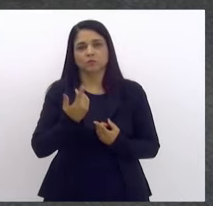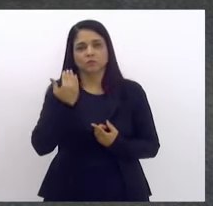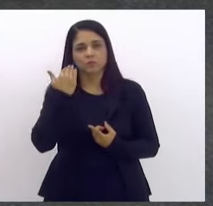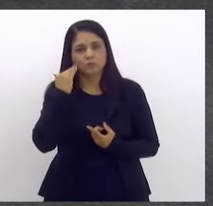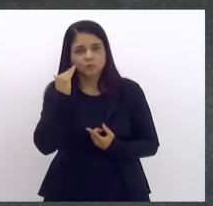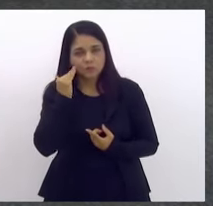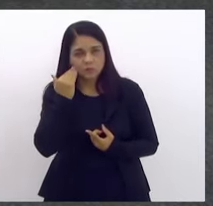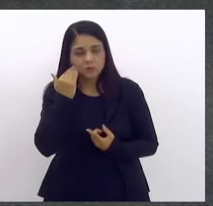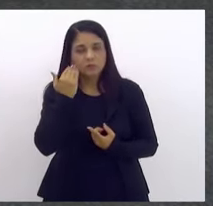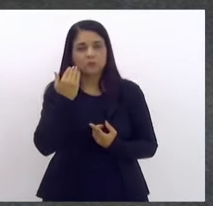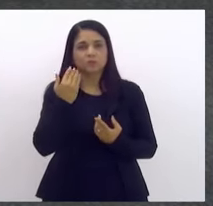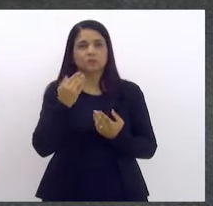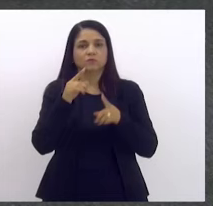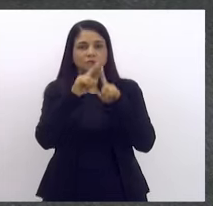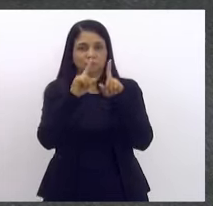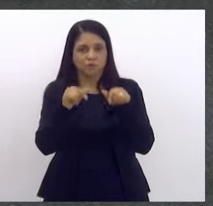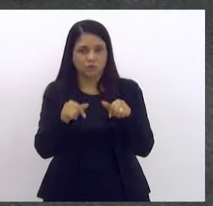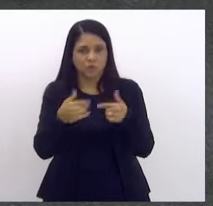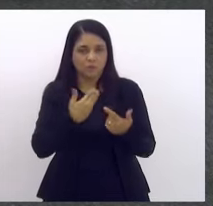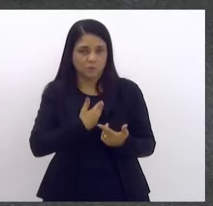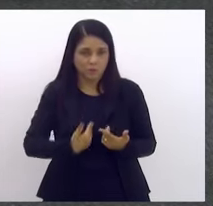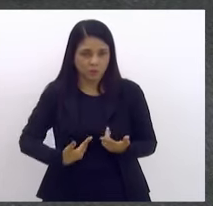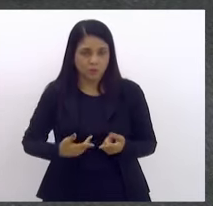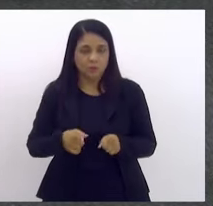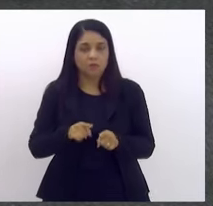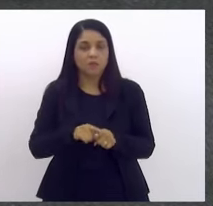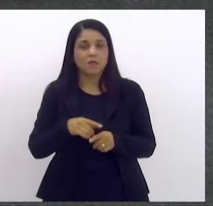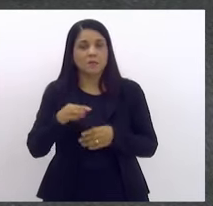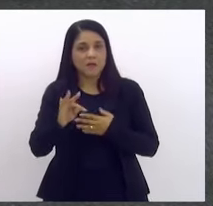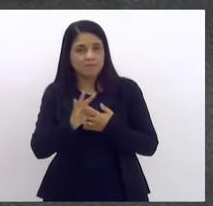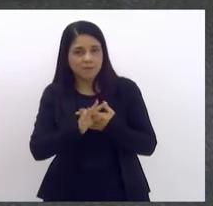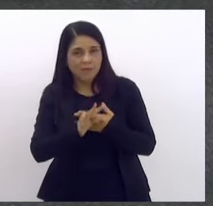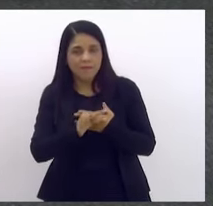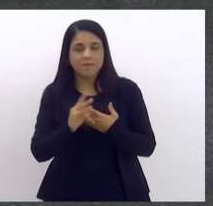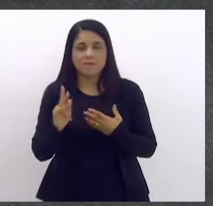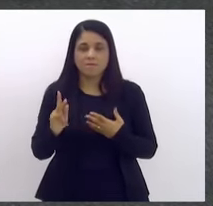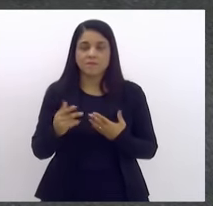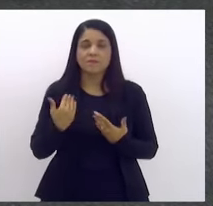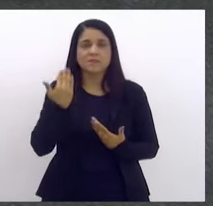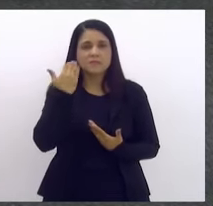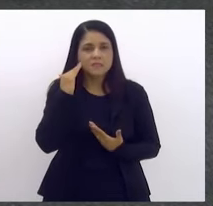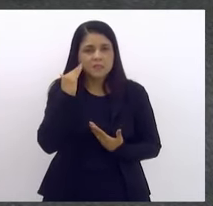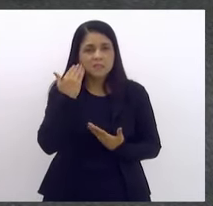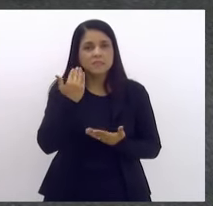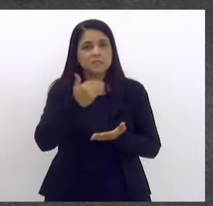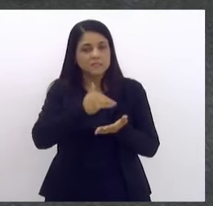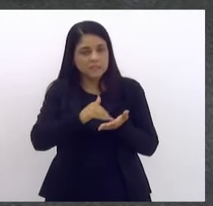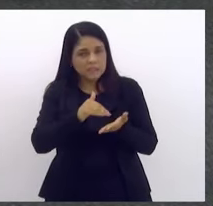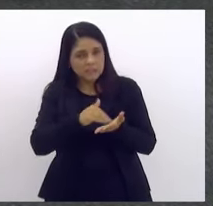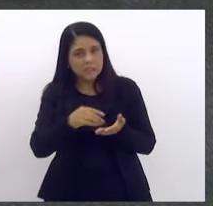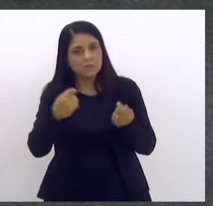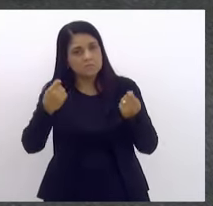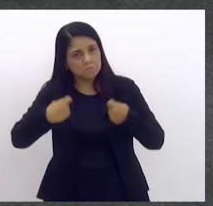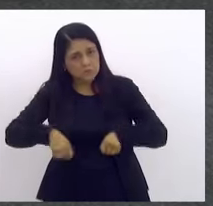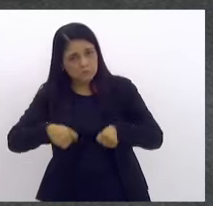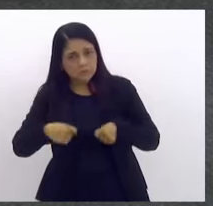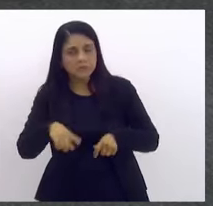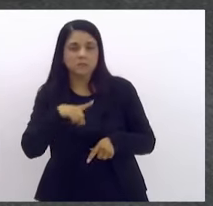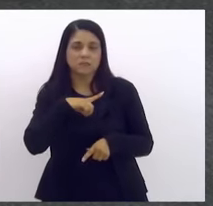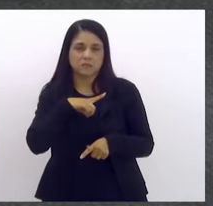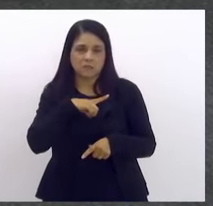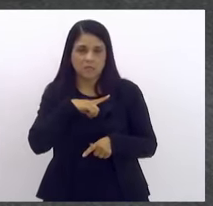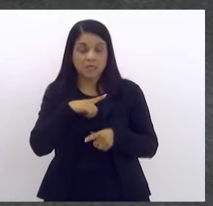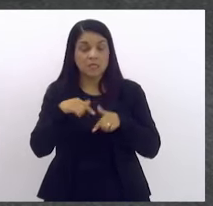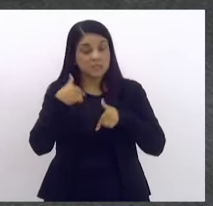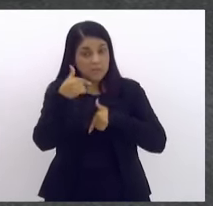entende pela técnica, é o voto que entende que nós temos que ter secretarias que possam apresentar